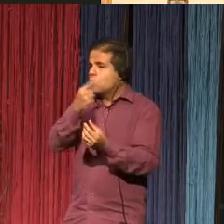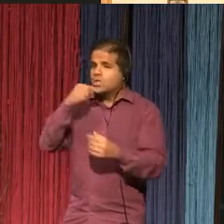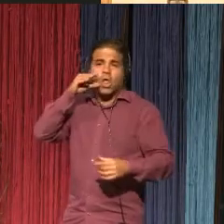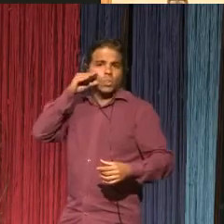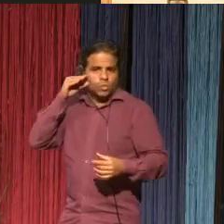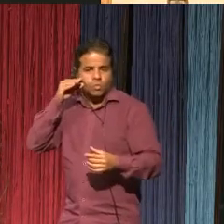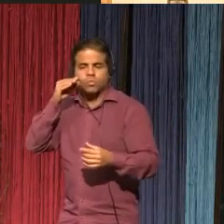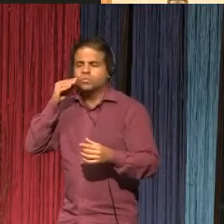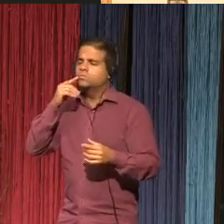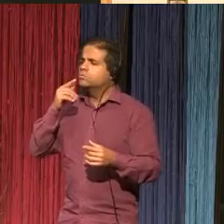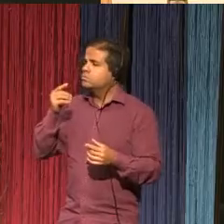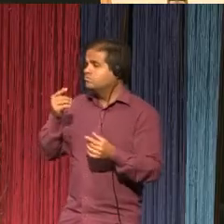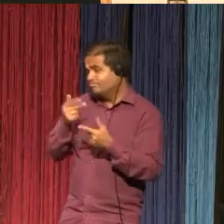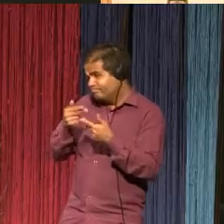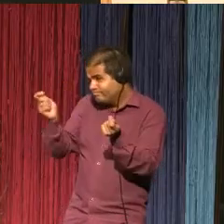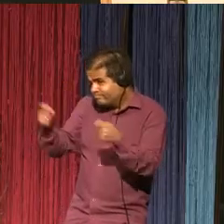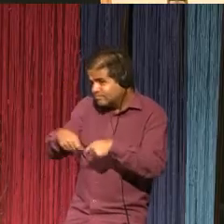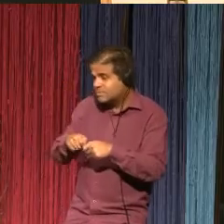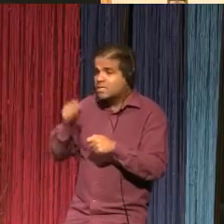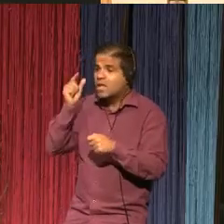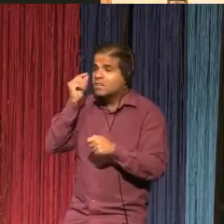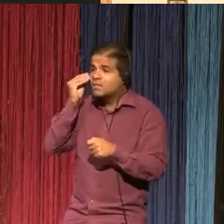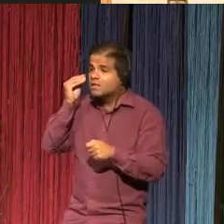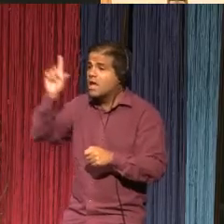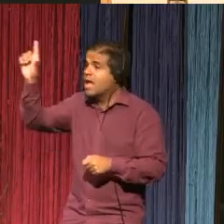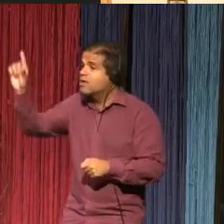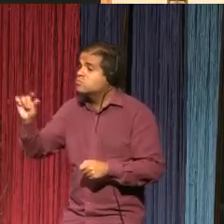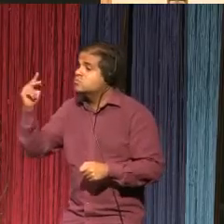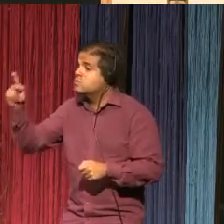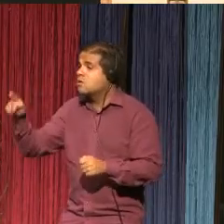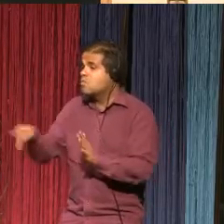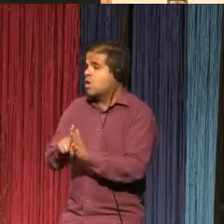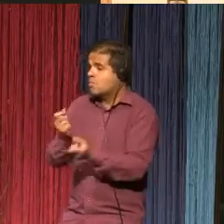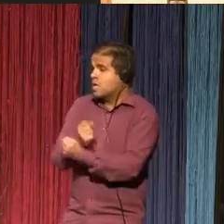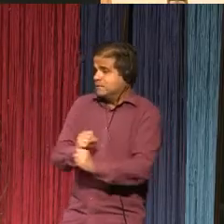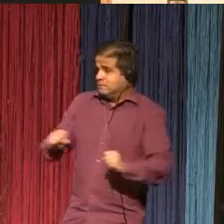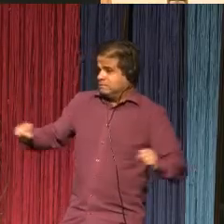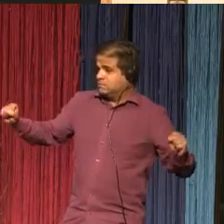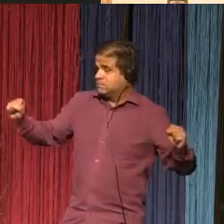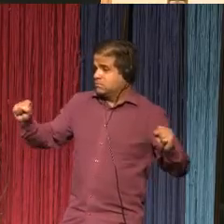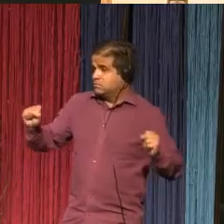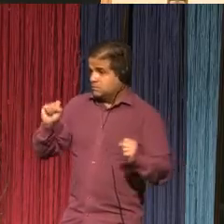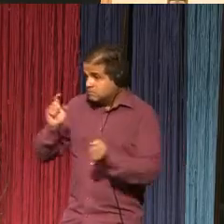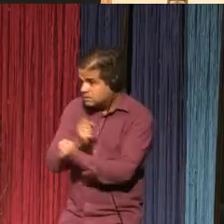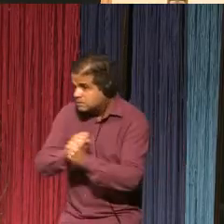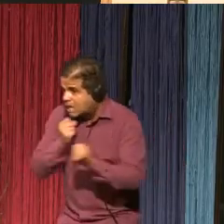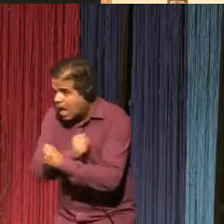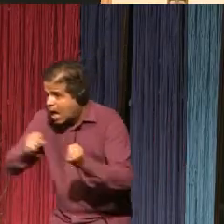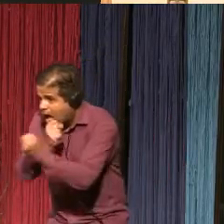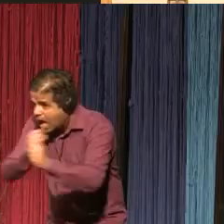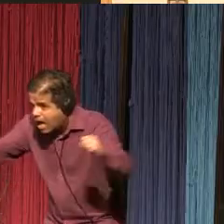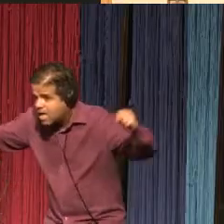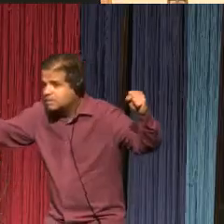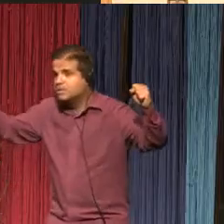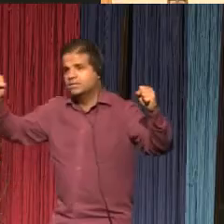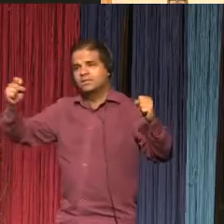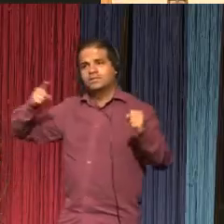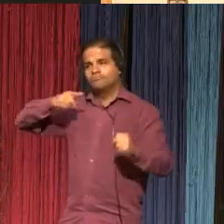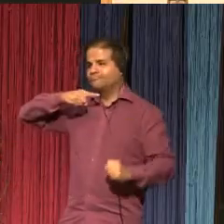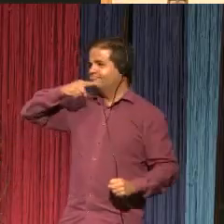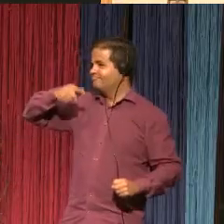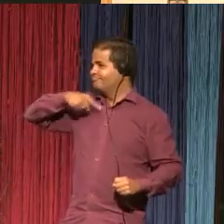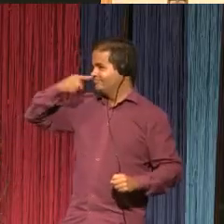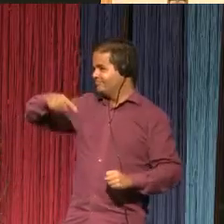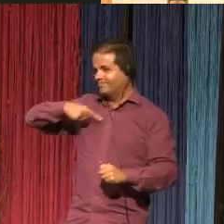uma coisa que você pode fazer é tentar reduzir o seu próprio estresse. Porque quanto mais estressado você tiver, menos você